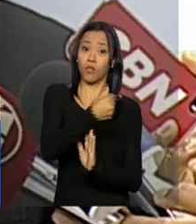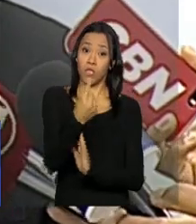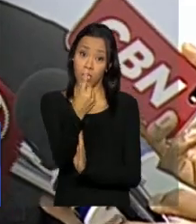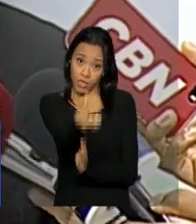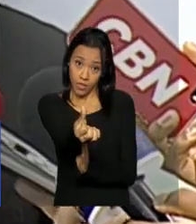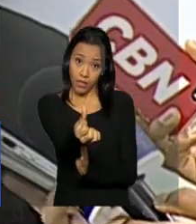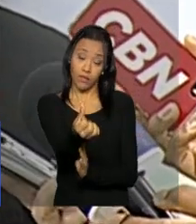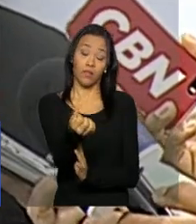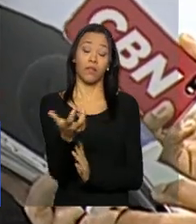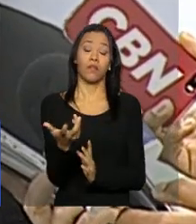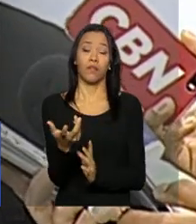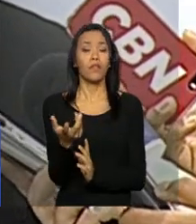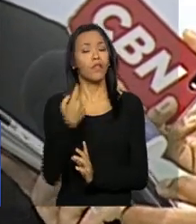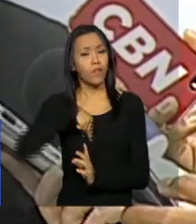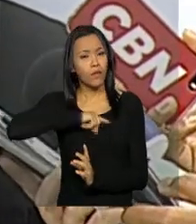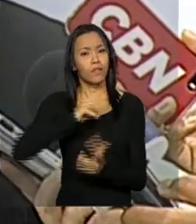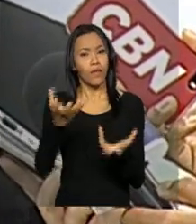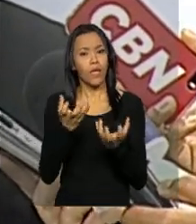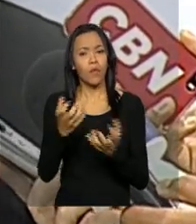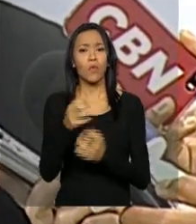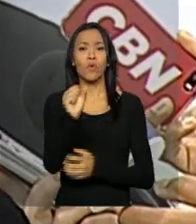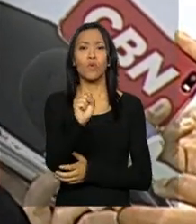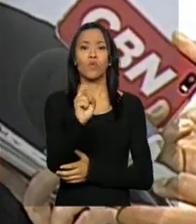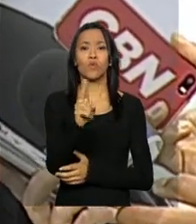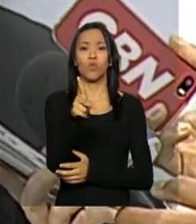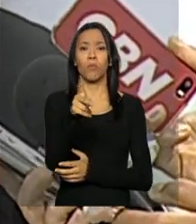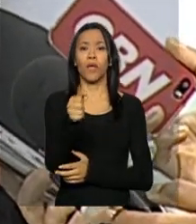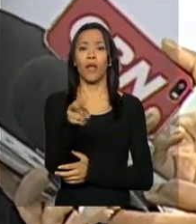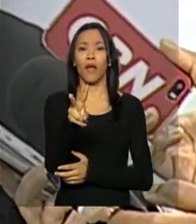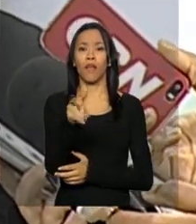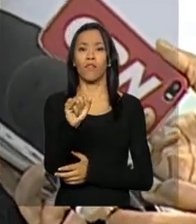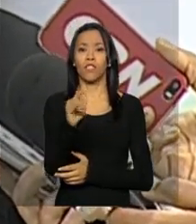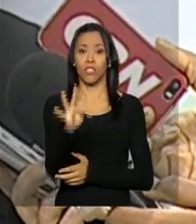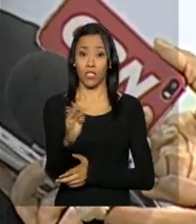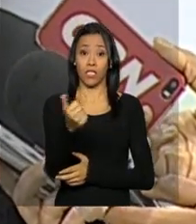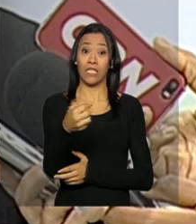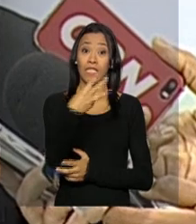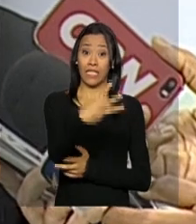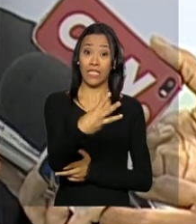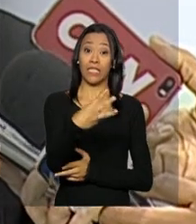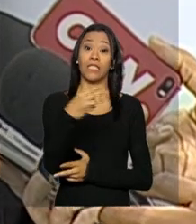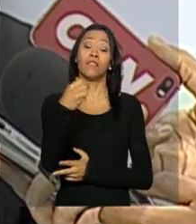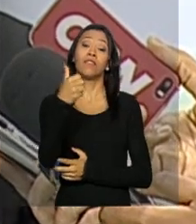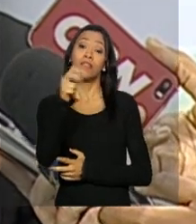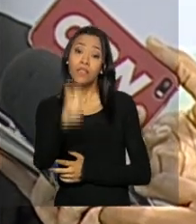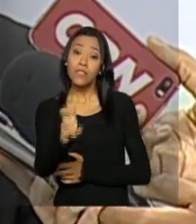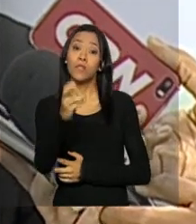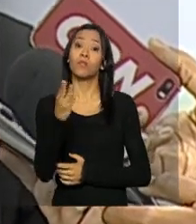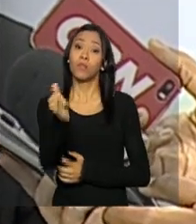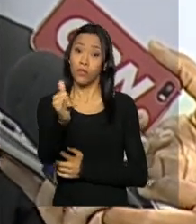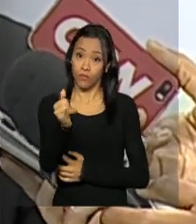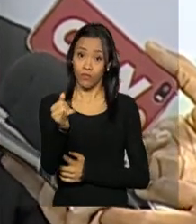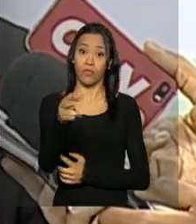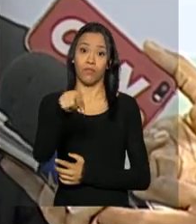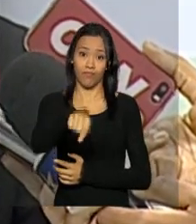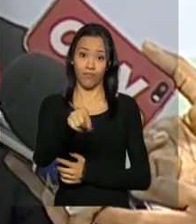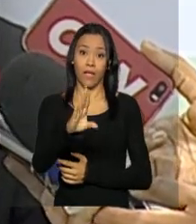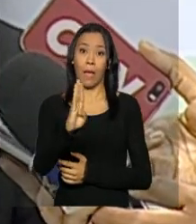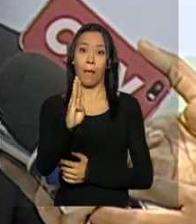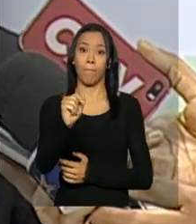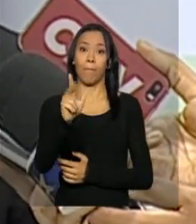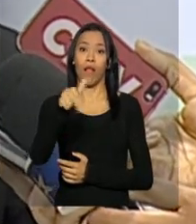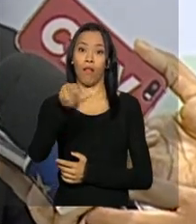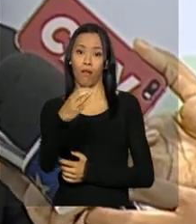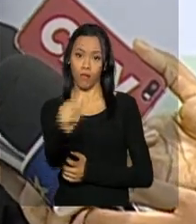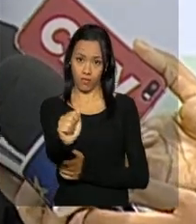medi espera que tem que ocorra um superável de 35 bilhões na balança esse ano com o crescimento da exportação esperamos apenas um patamar de